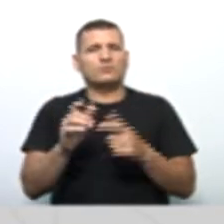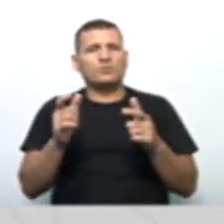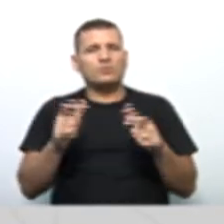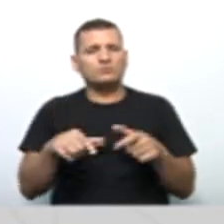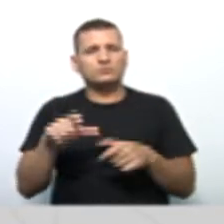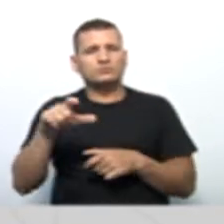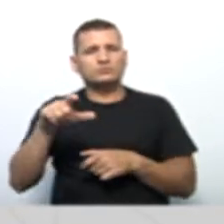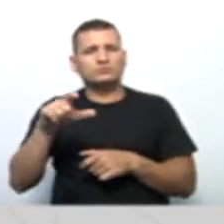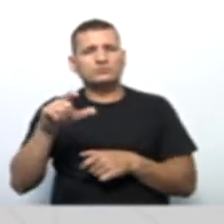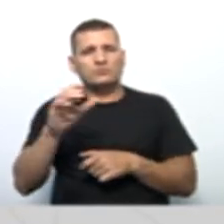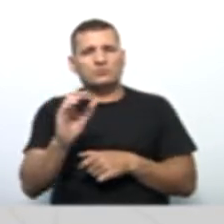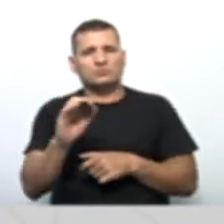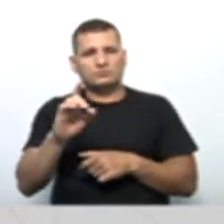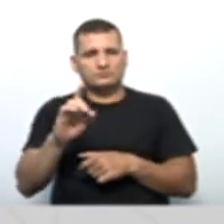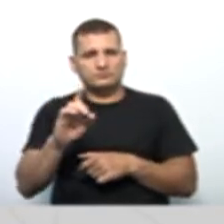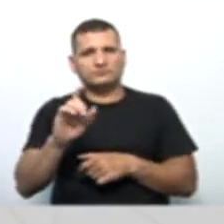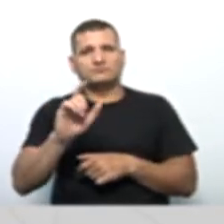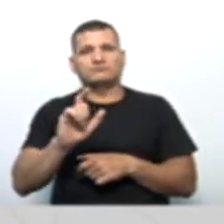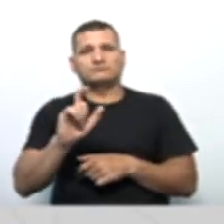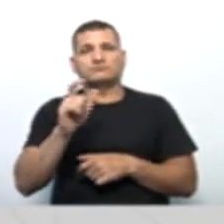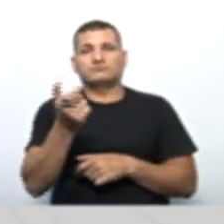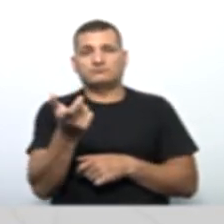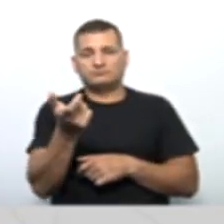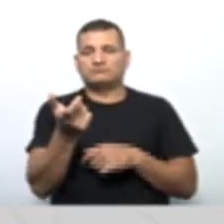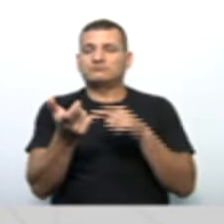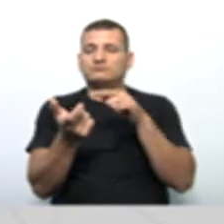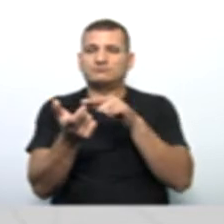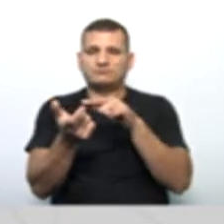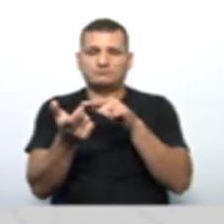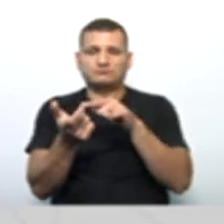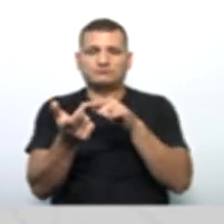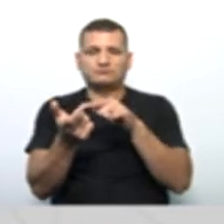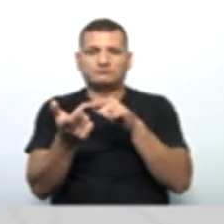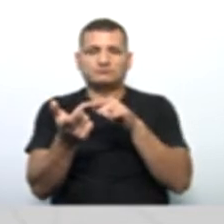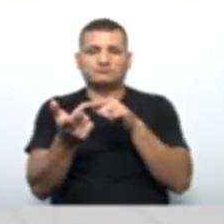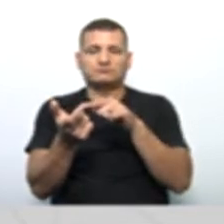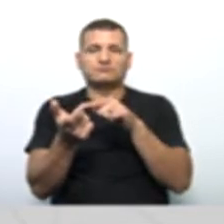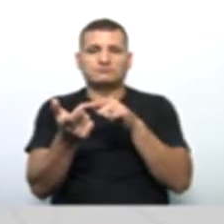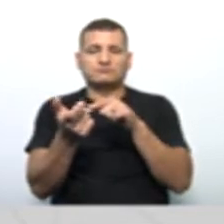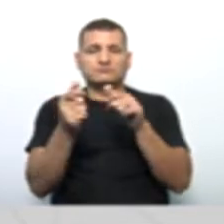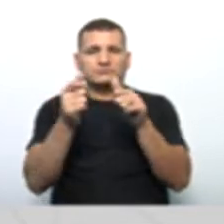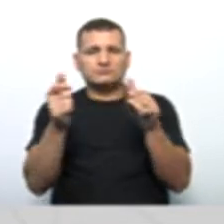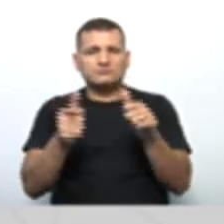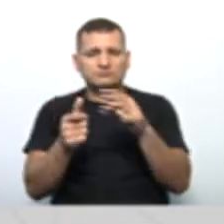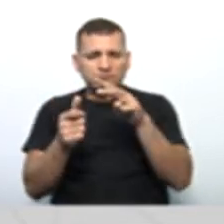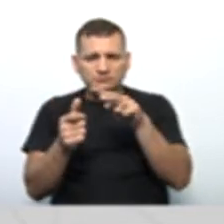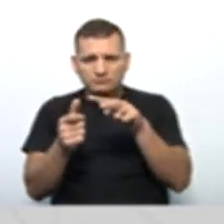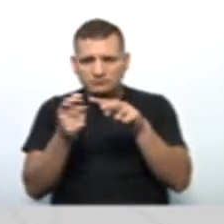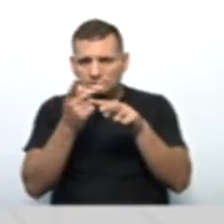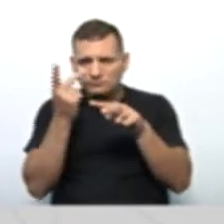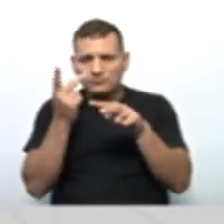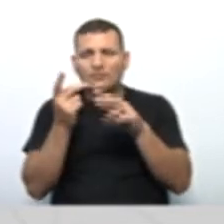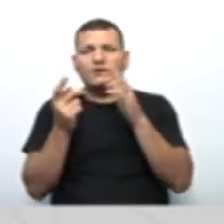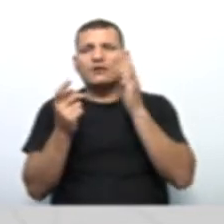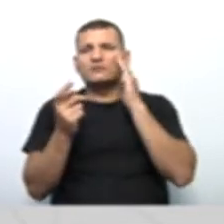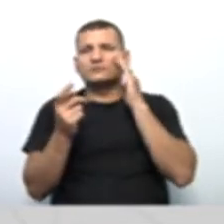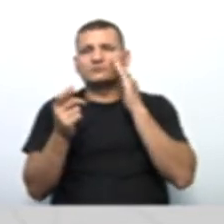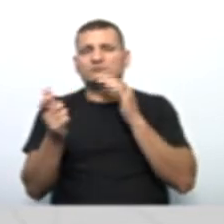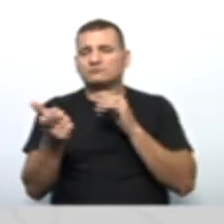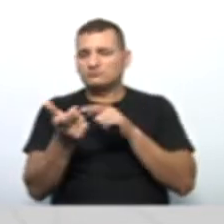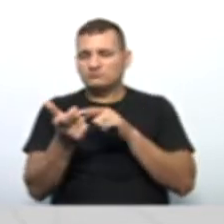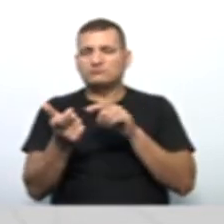segurança atrás do cartão e bem aqui aí você coloca essa imagem pessoa vai identificar aonde tá